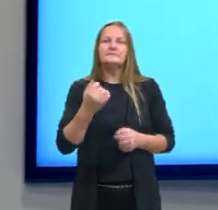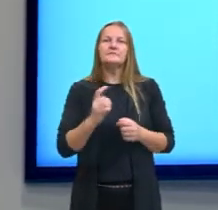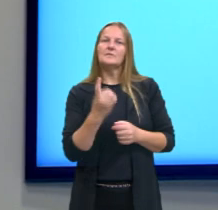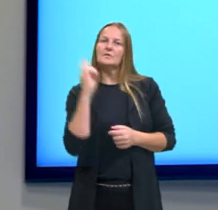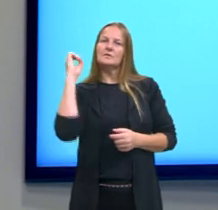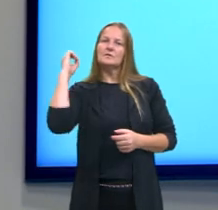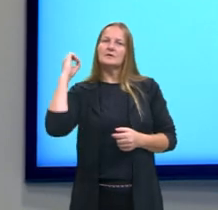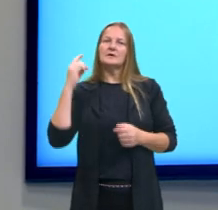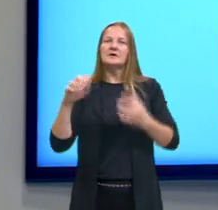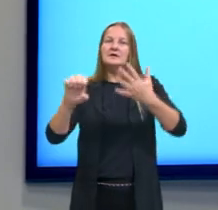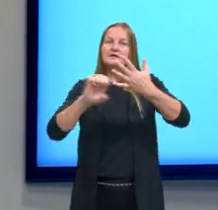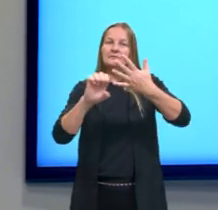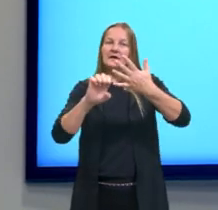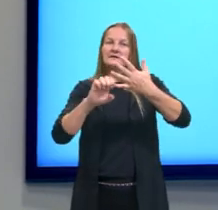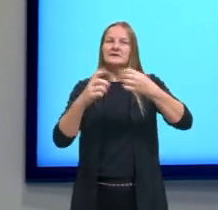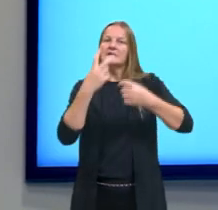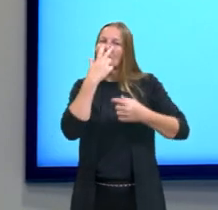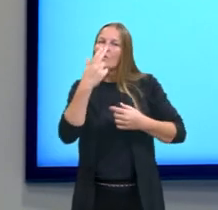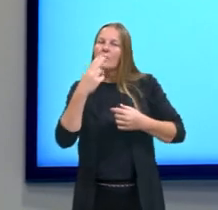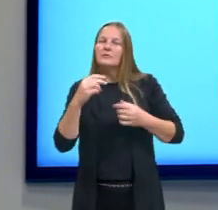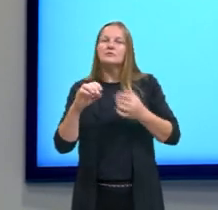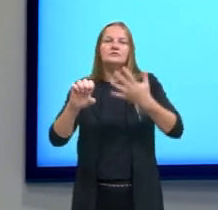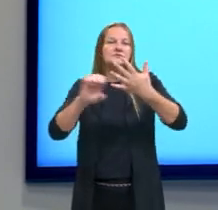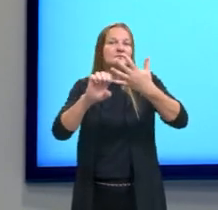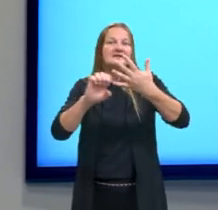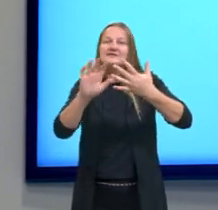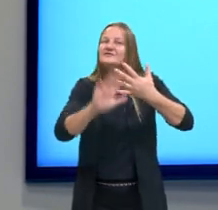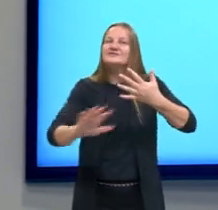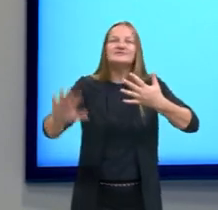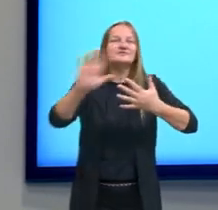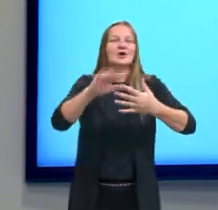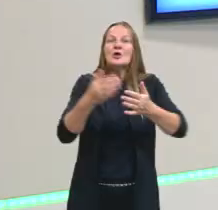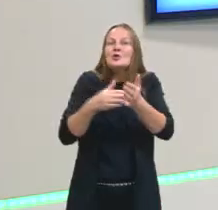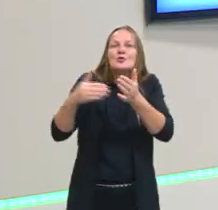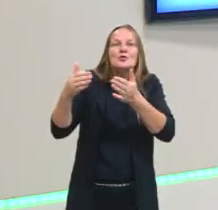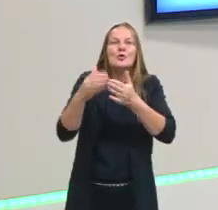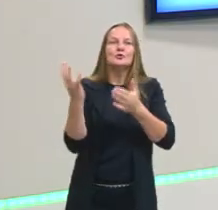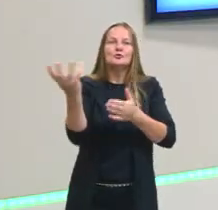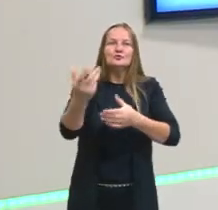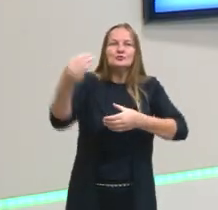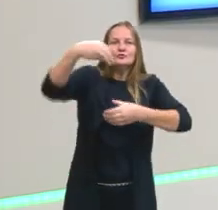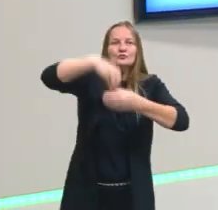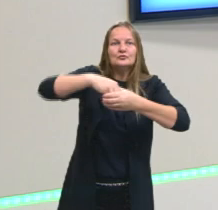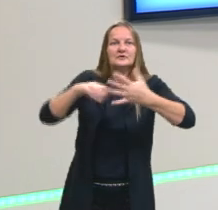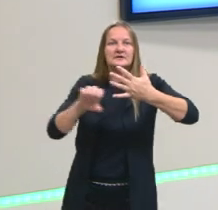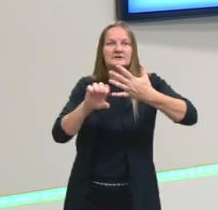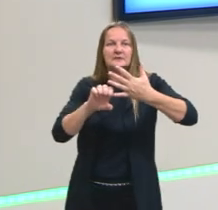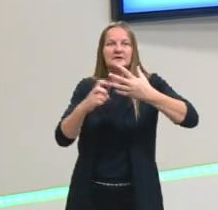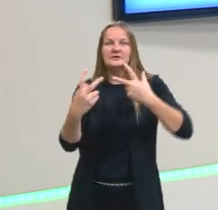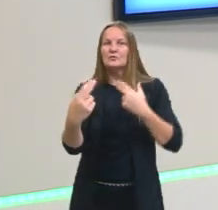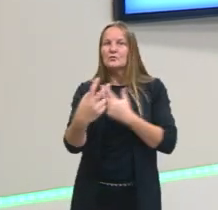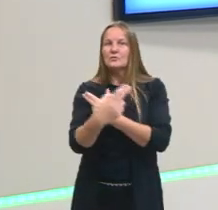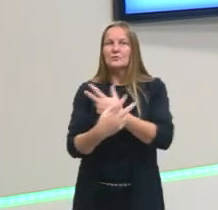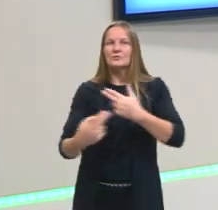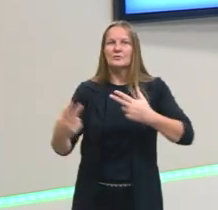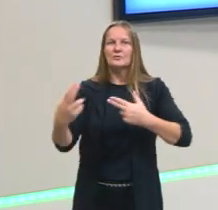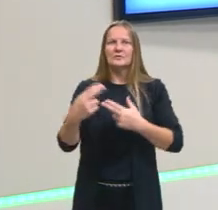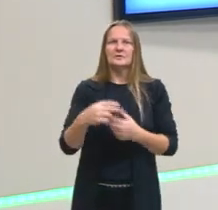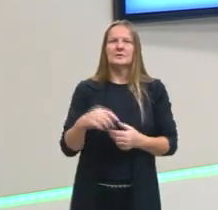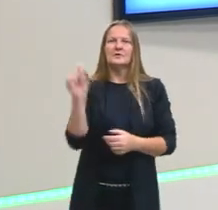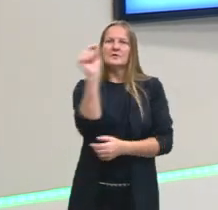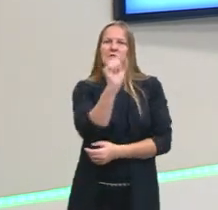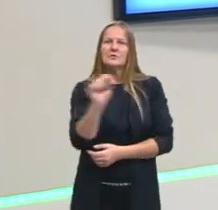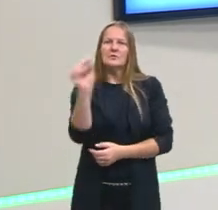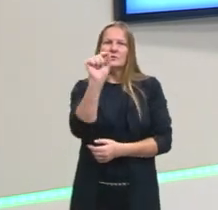comum aqui abrangeu todas as espécies ninguém ficou de fora certo então esse circo essas